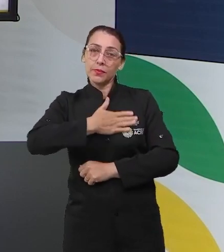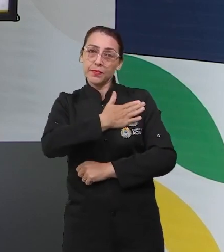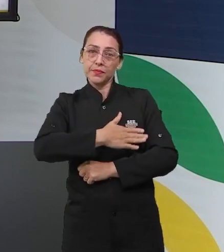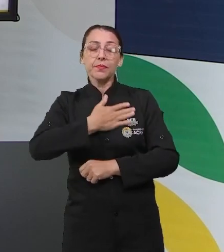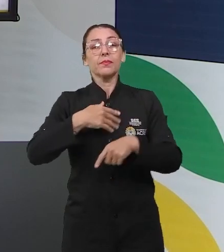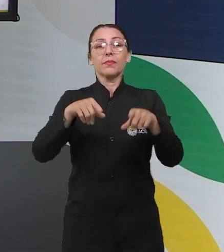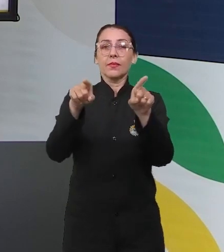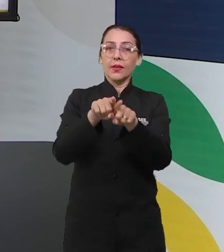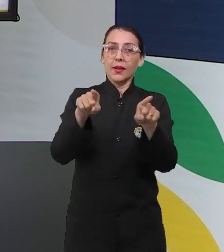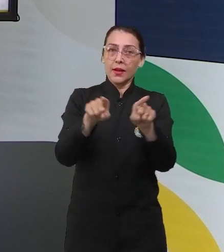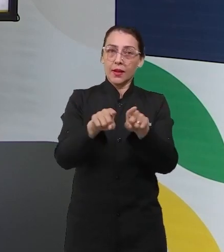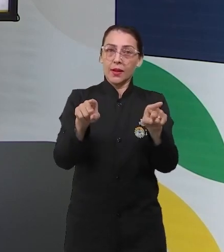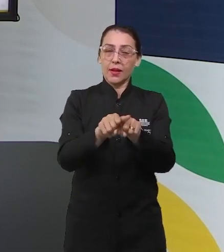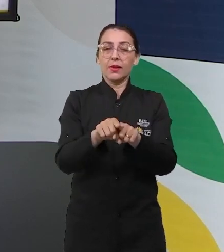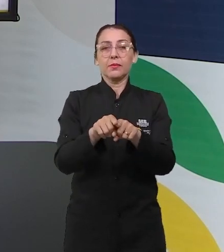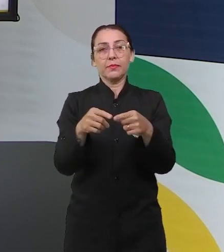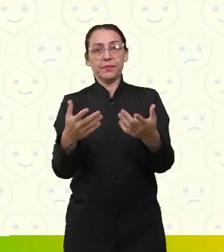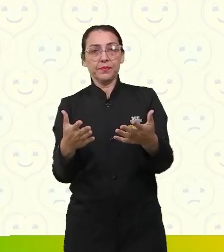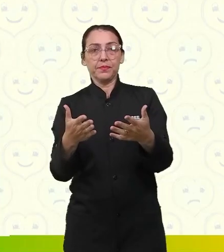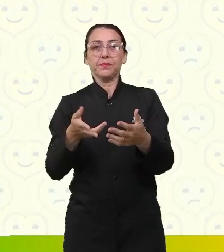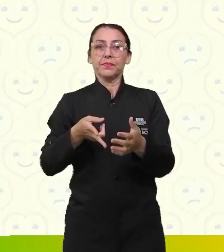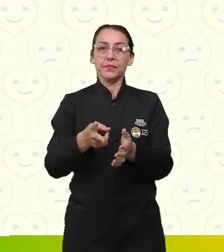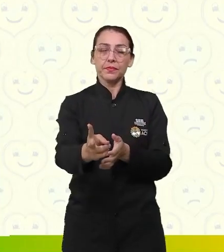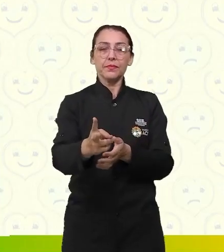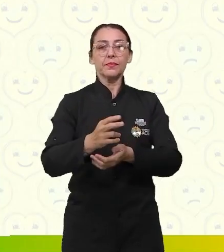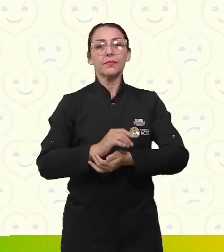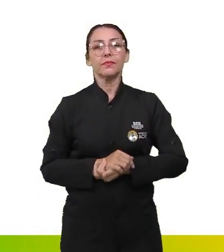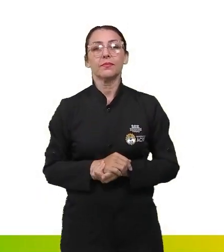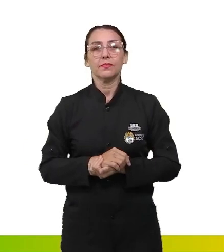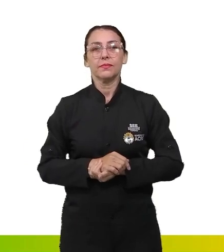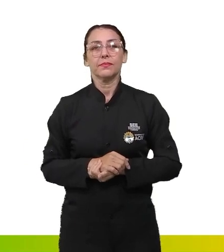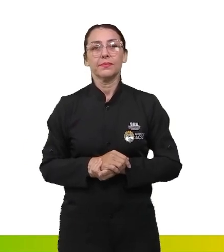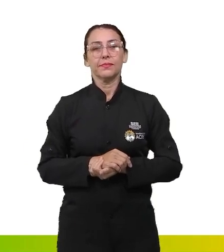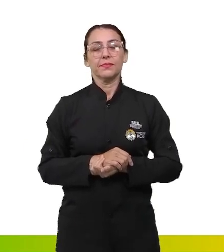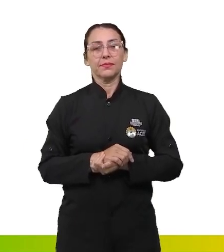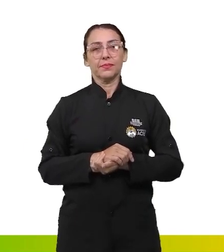e também para dar ênfase ou não. Vamos continuar aqui.